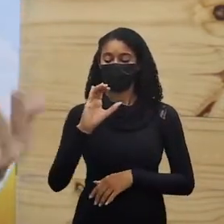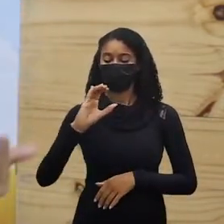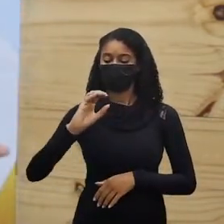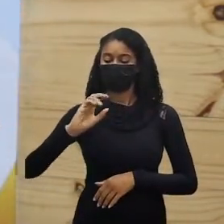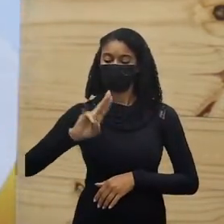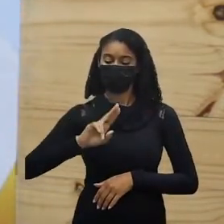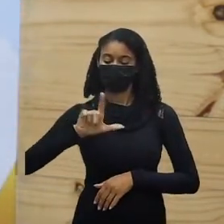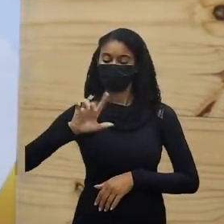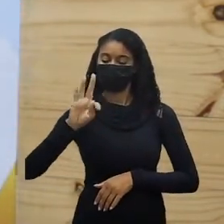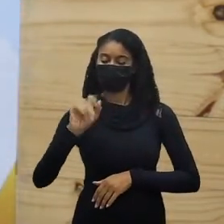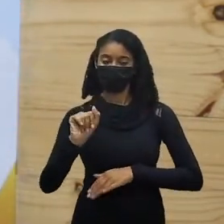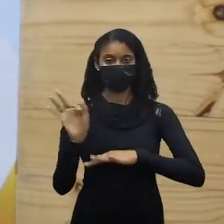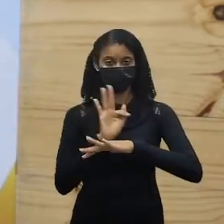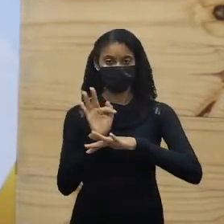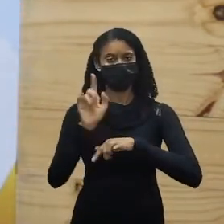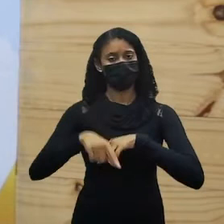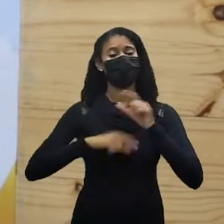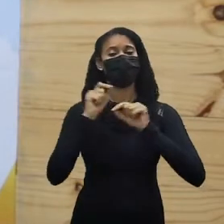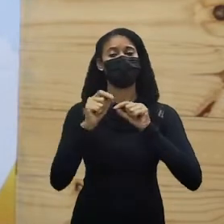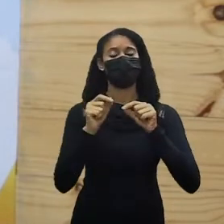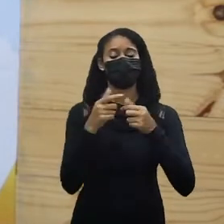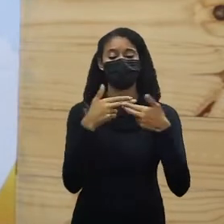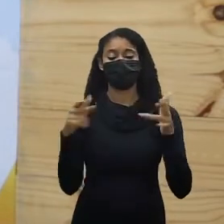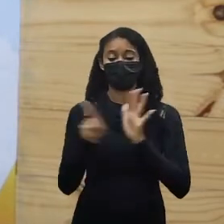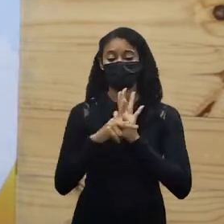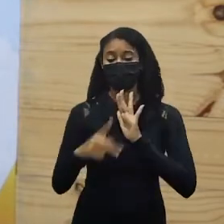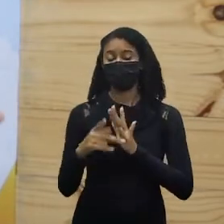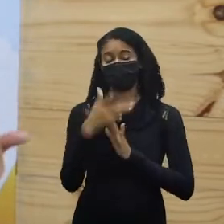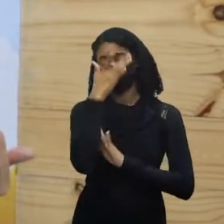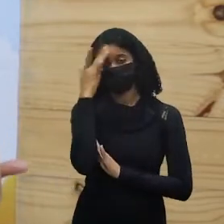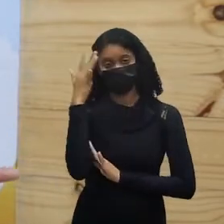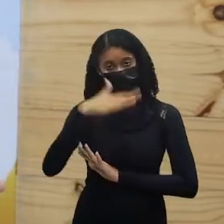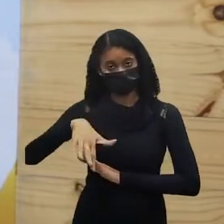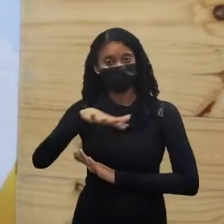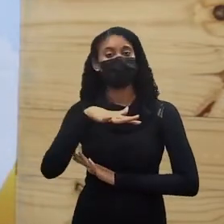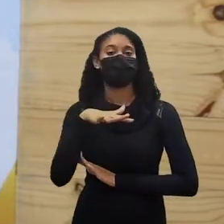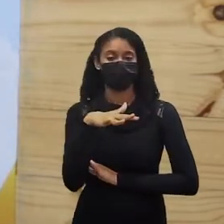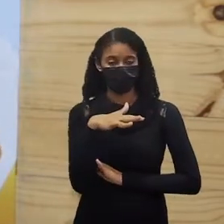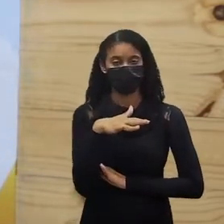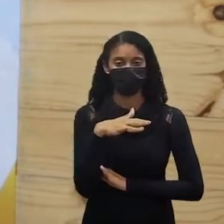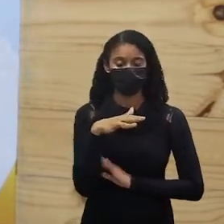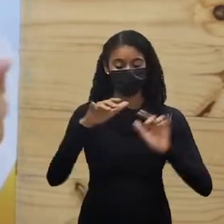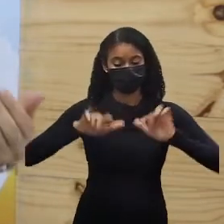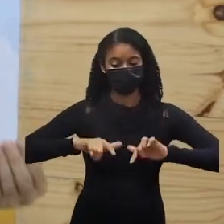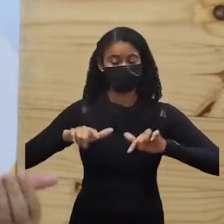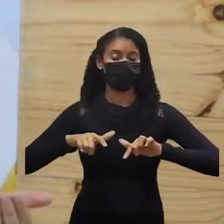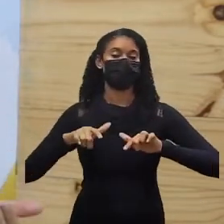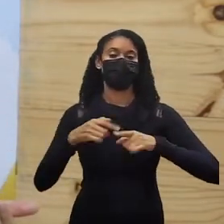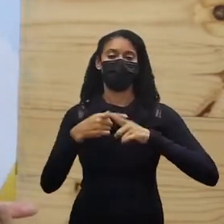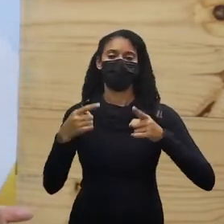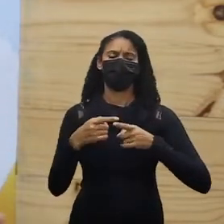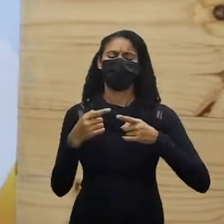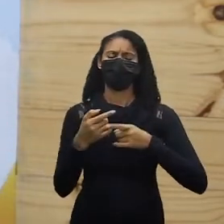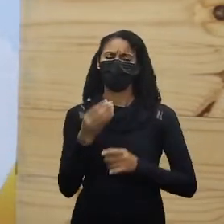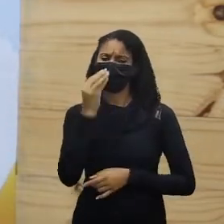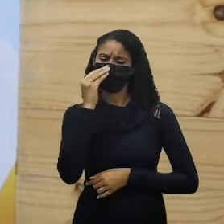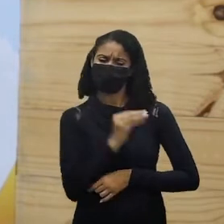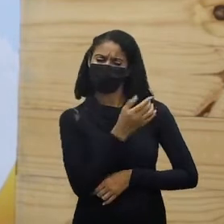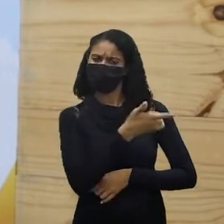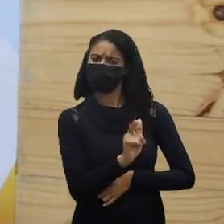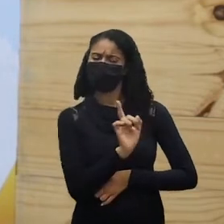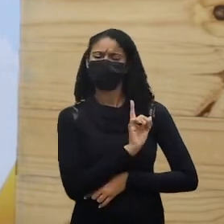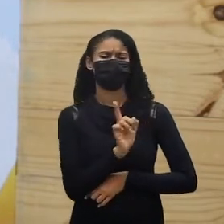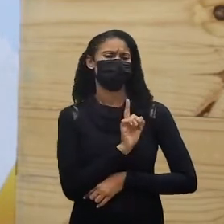um patrimônio, certo? Mas a gente não pode desvalorizar as outras variações. Então é